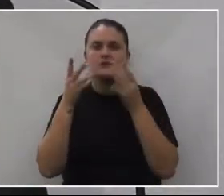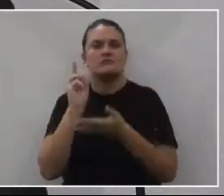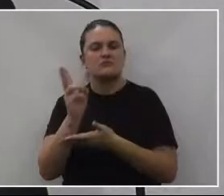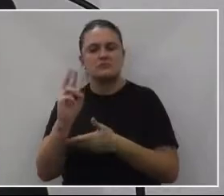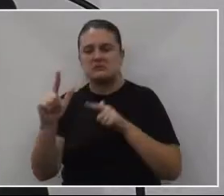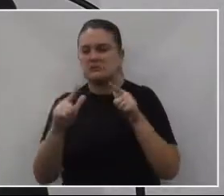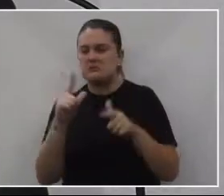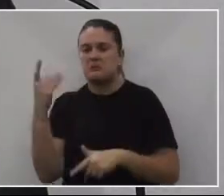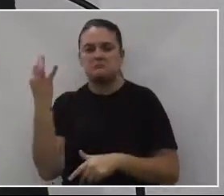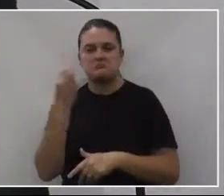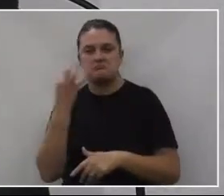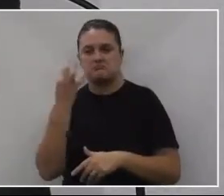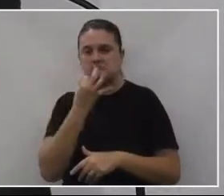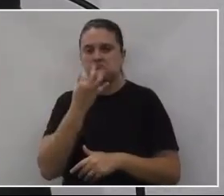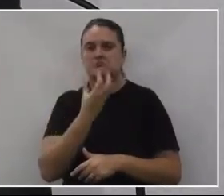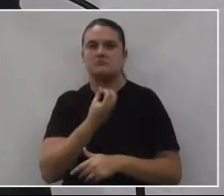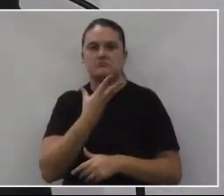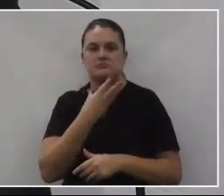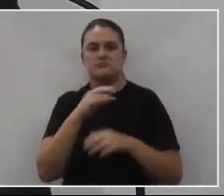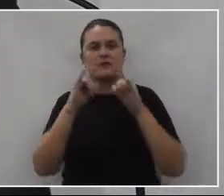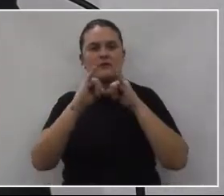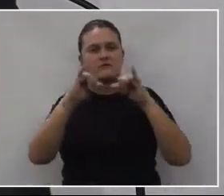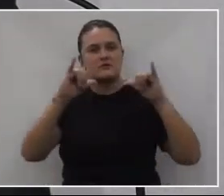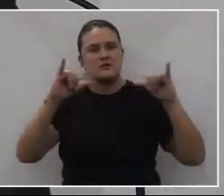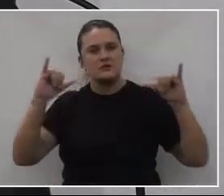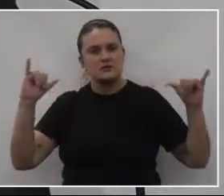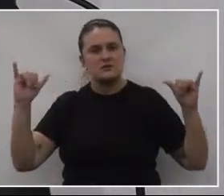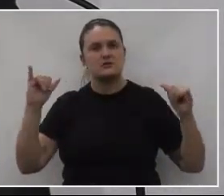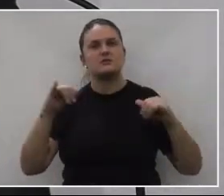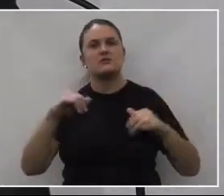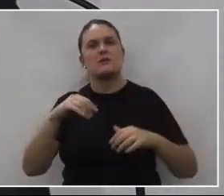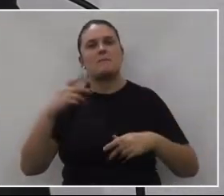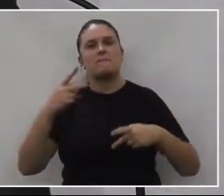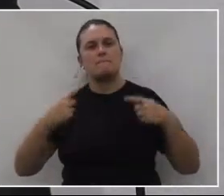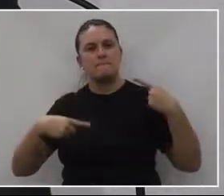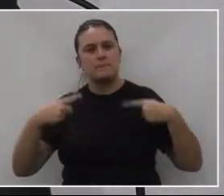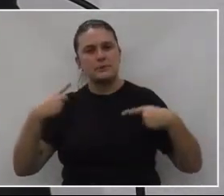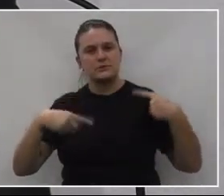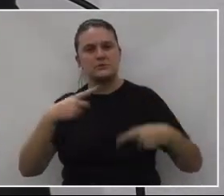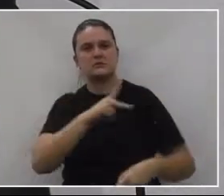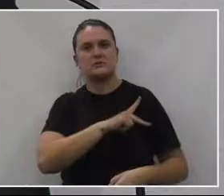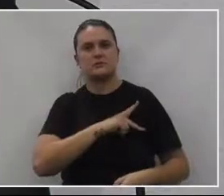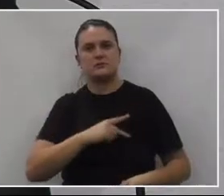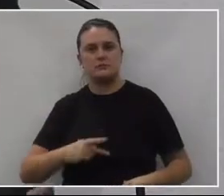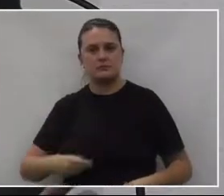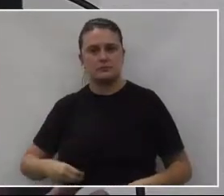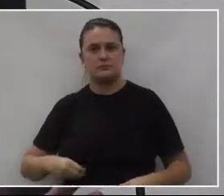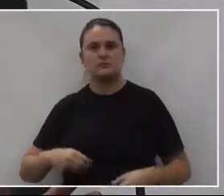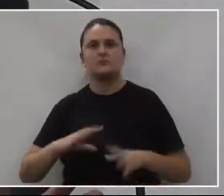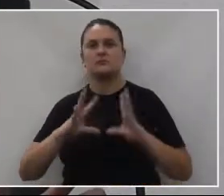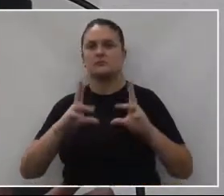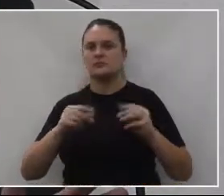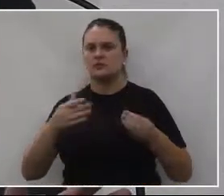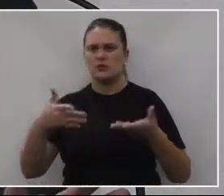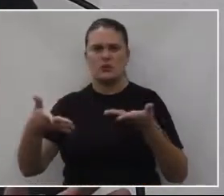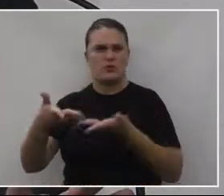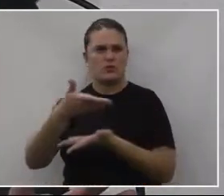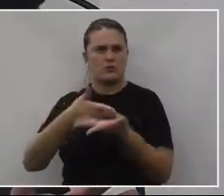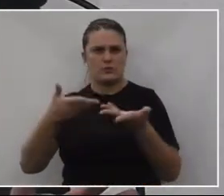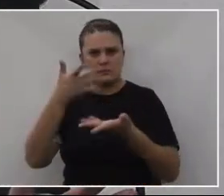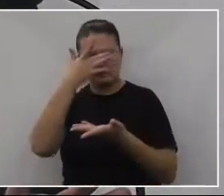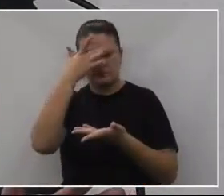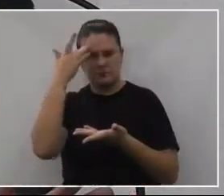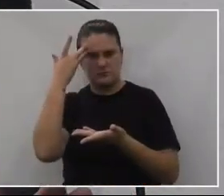serviço aí primoroso também na divulgação de políticas públicas e de serviços de atendimento da população local. Sei que